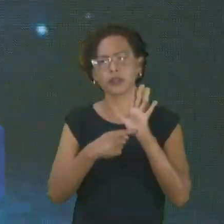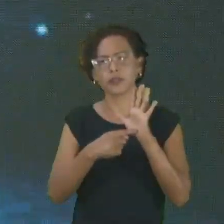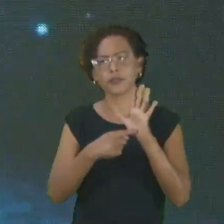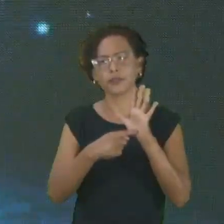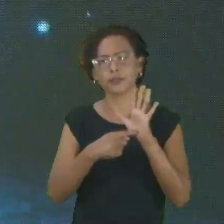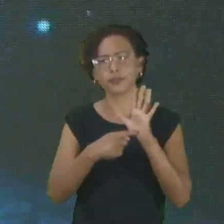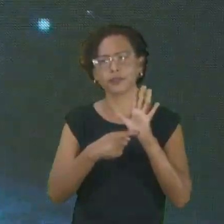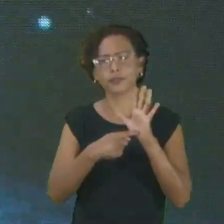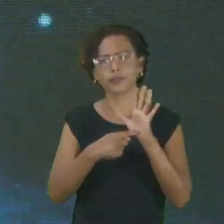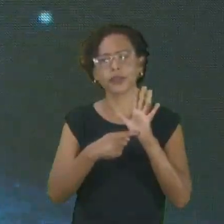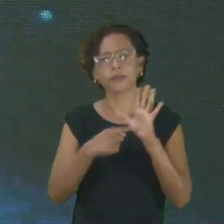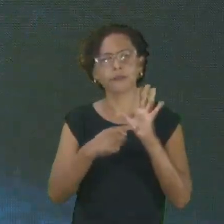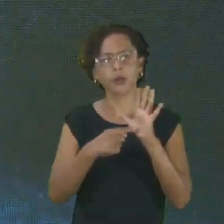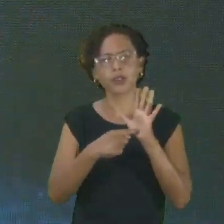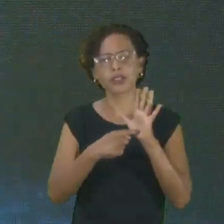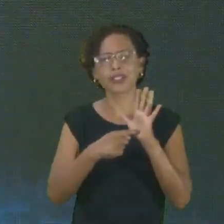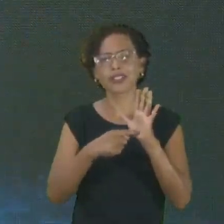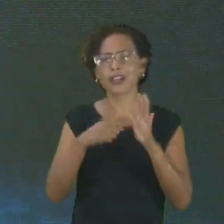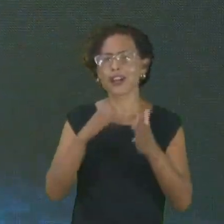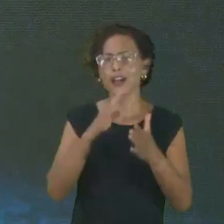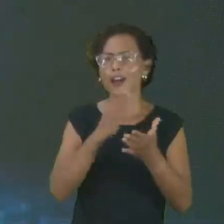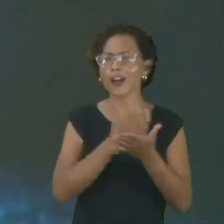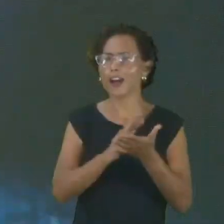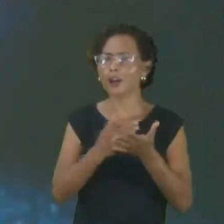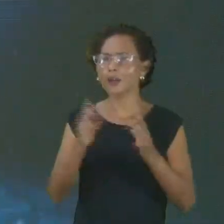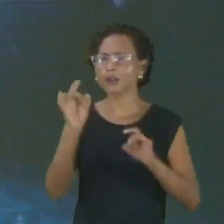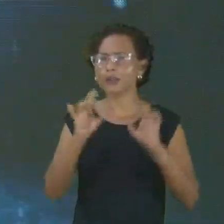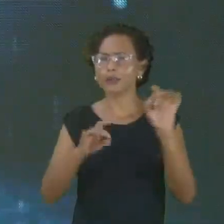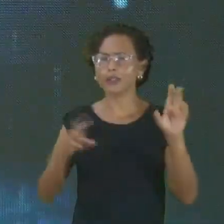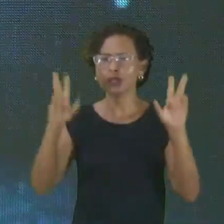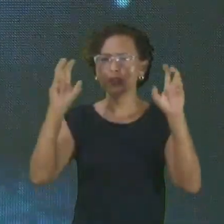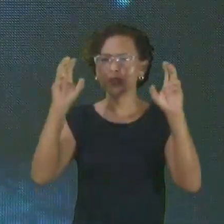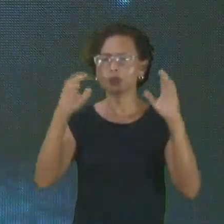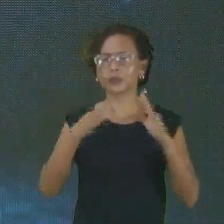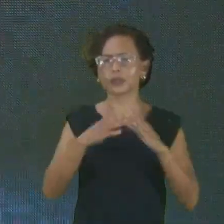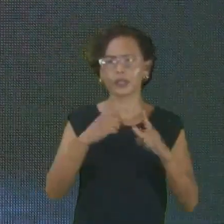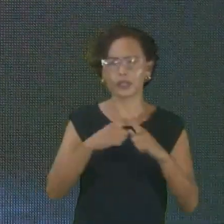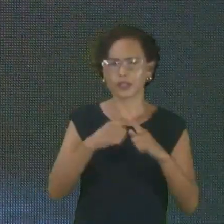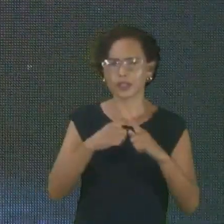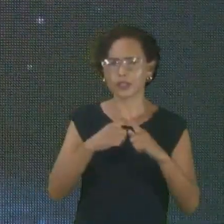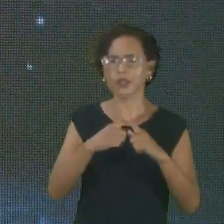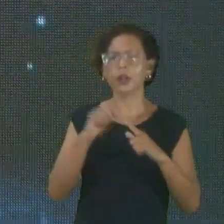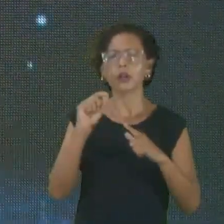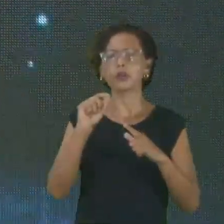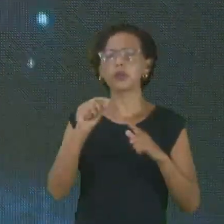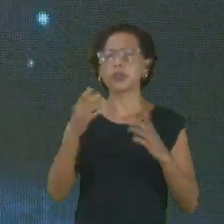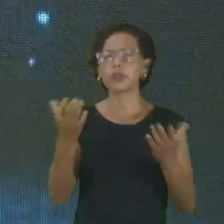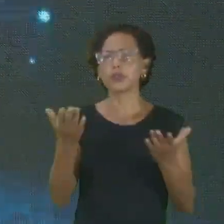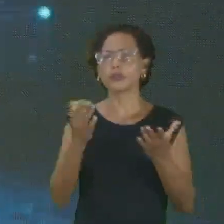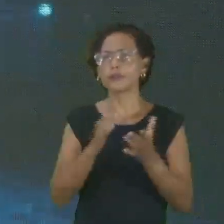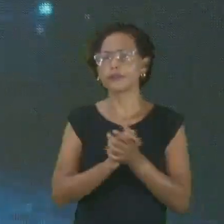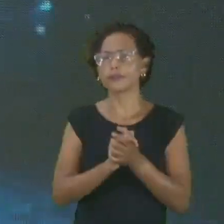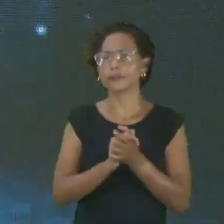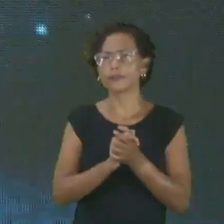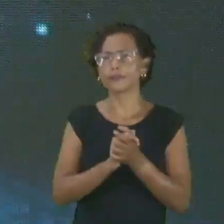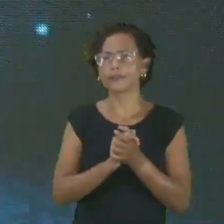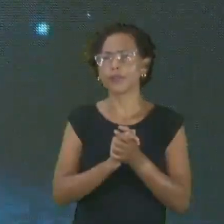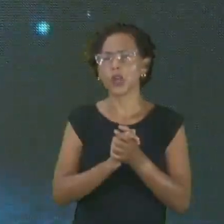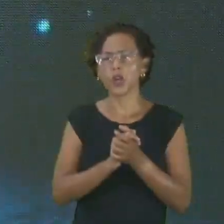fator especial sobre a igreja. E o fator que esse texto mostra é